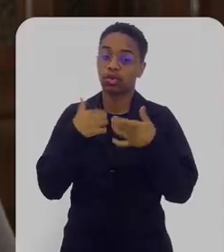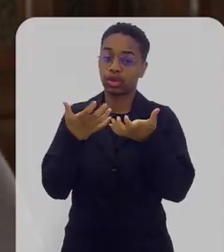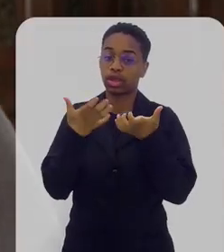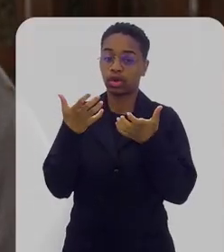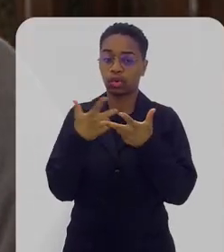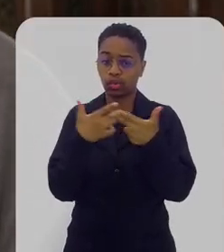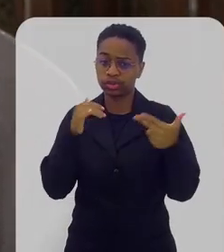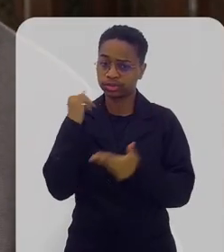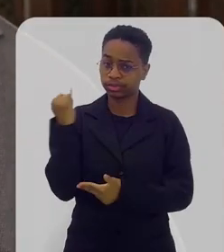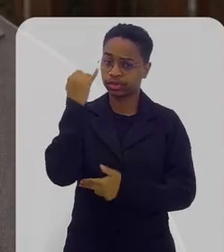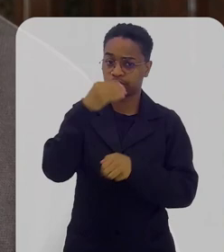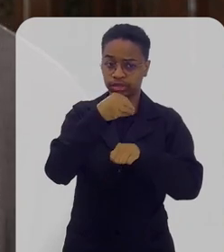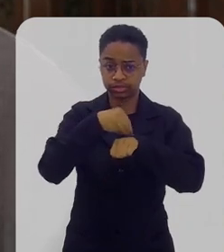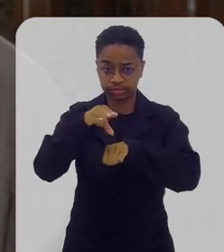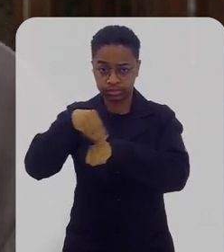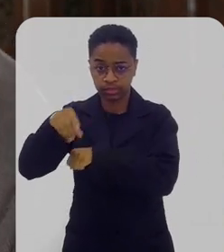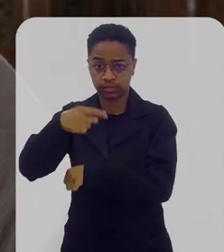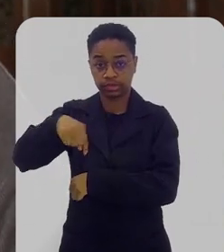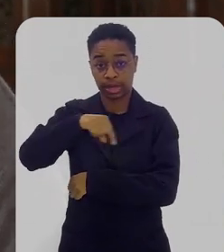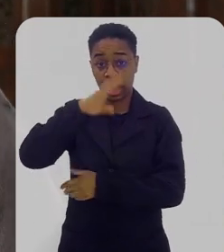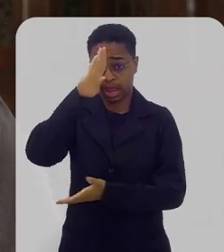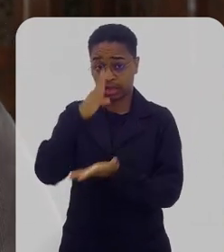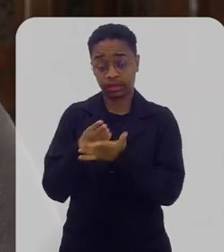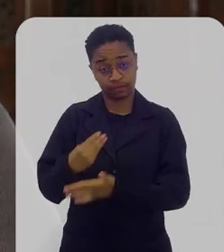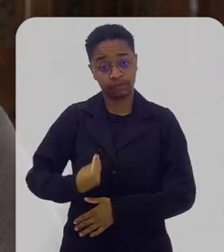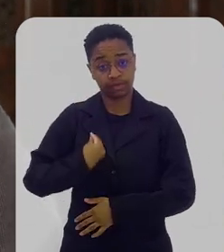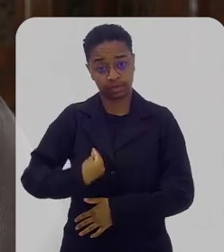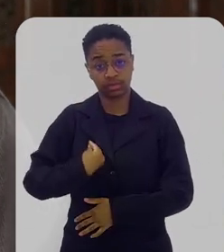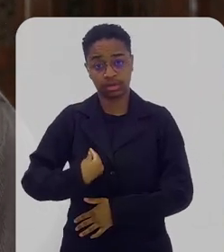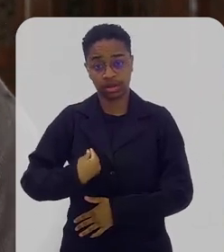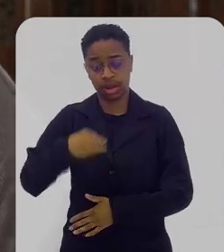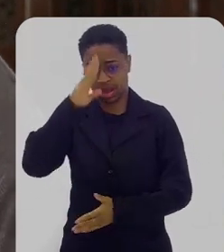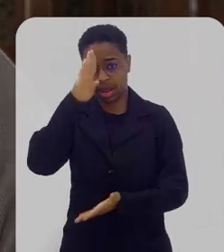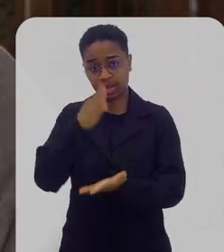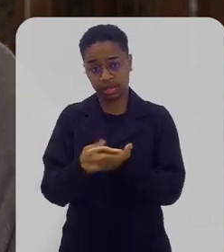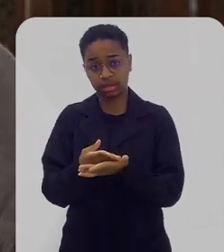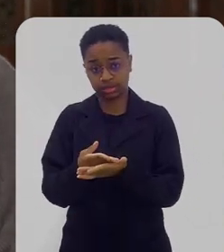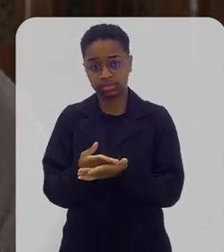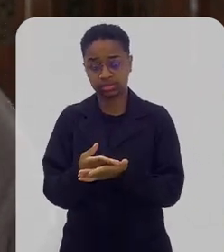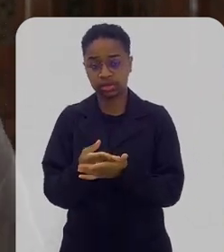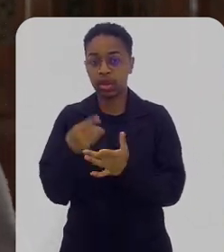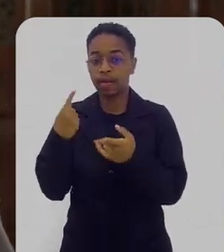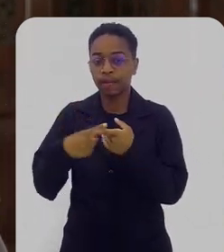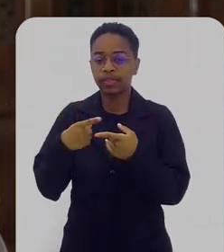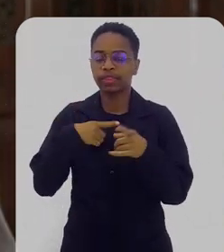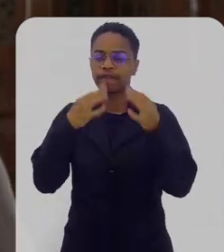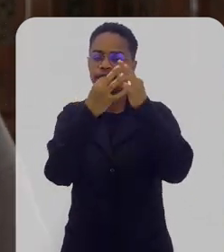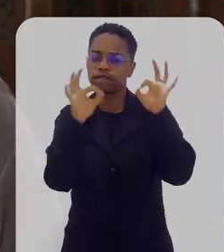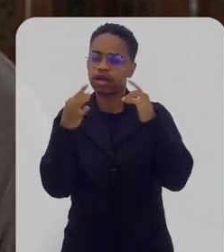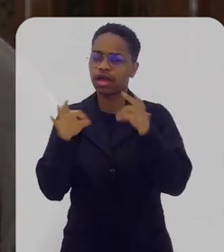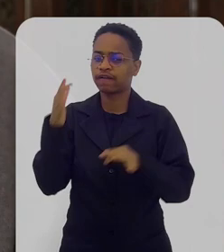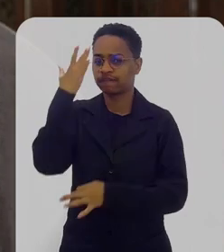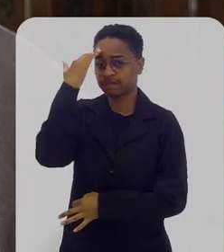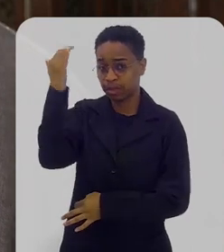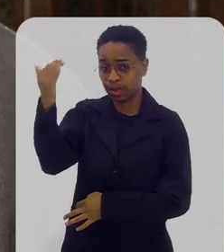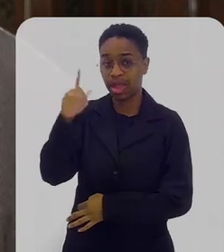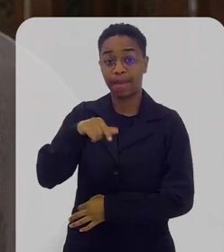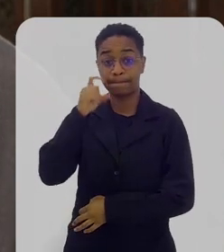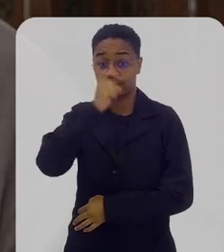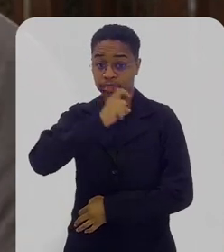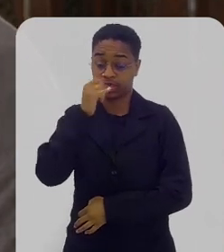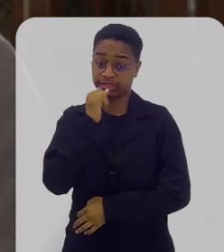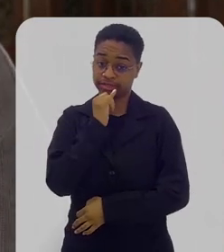bem grande para você. Acredite mais na vida. Acredite na vida. Existem ditados populares que eles são